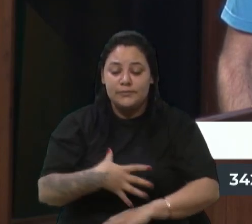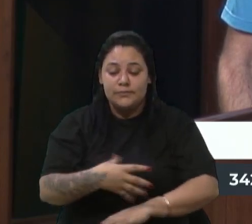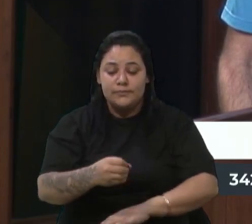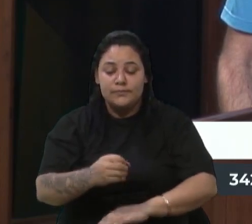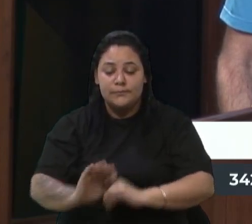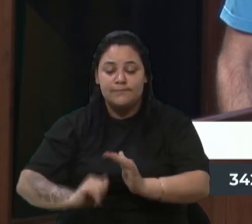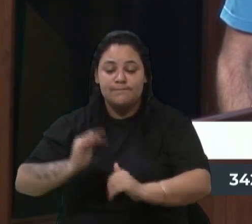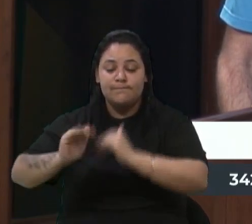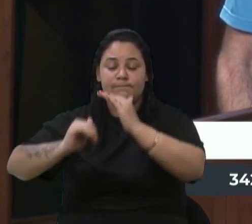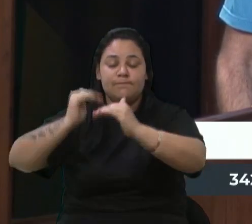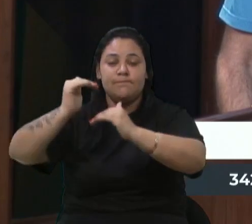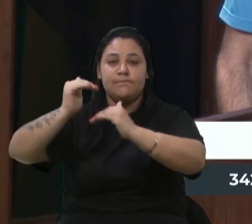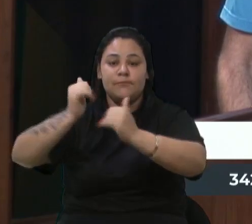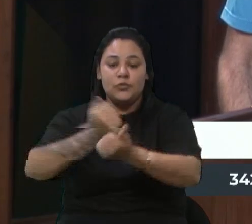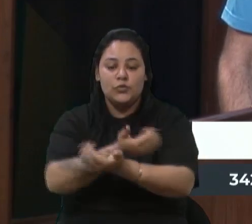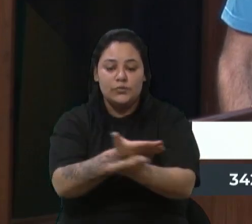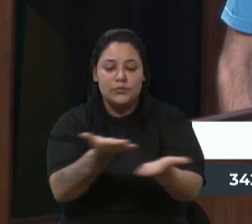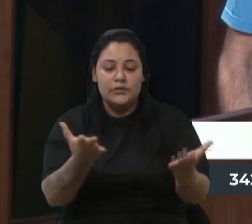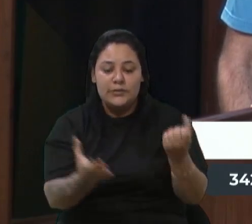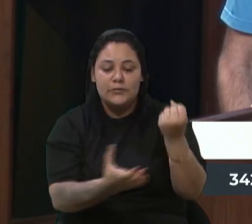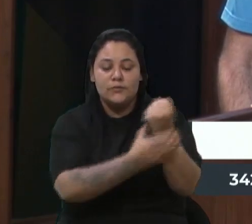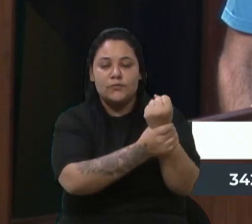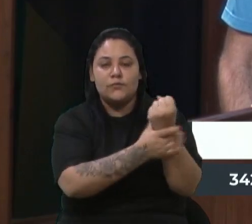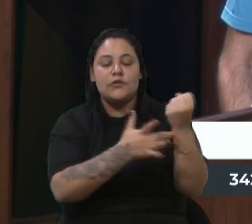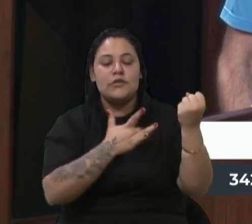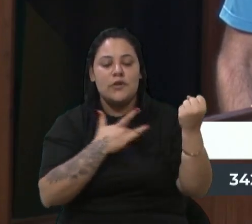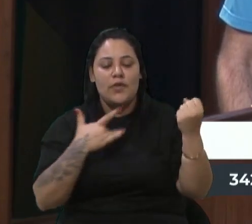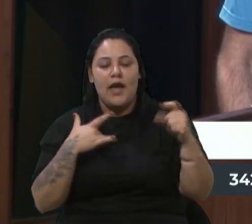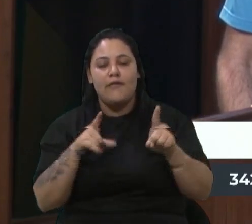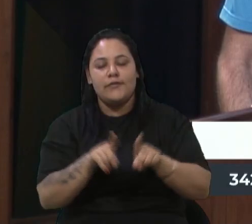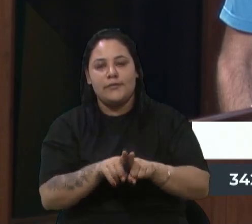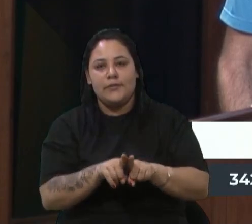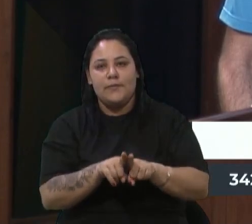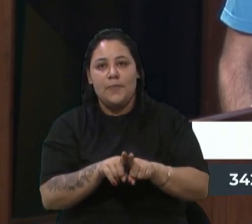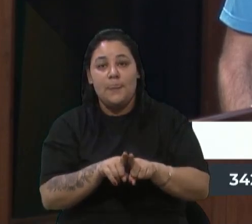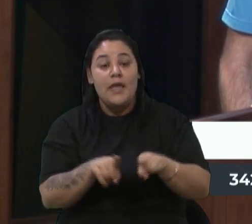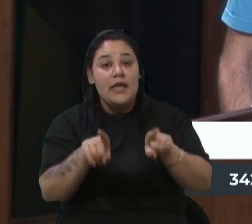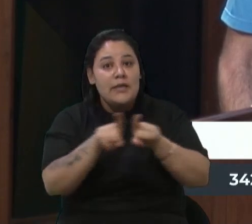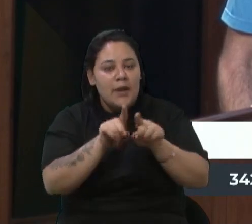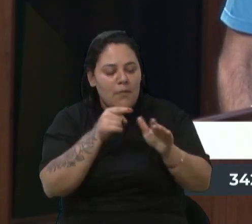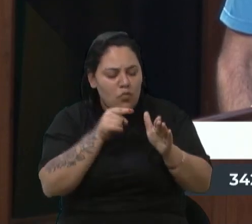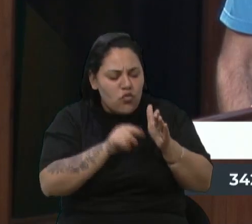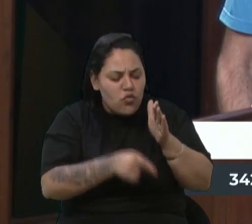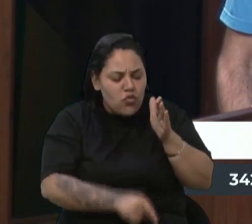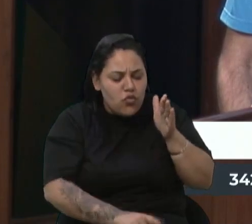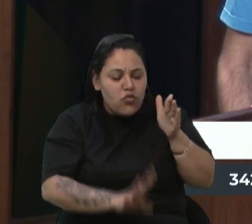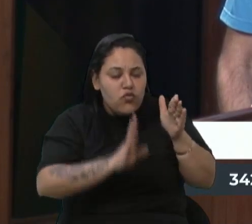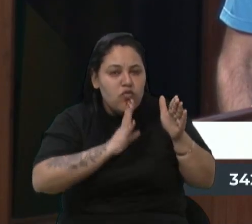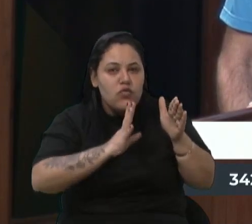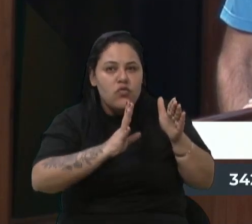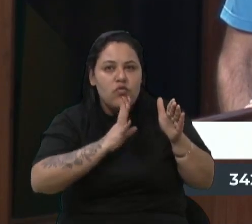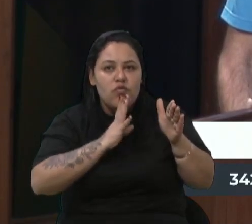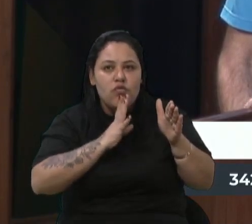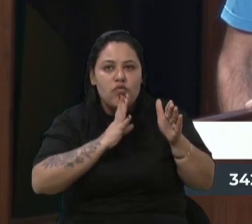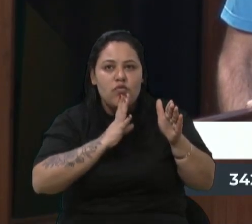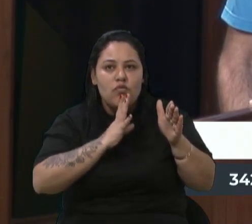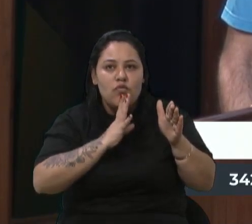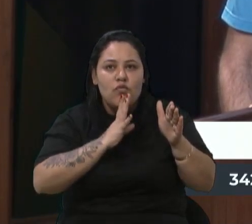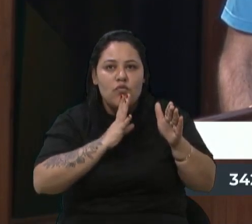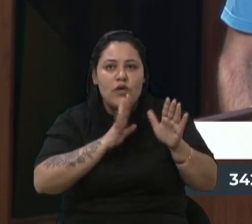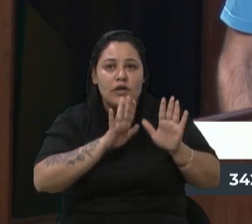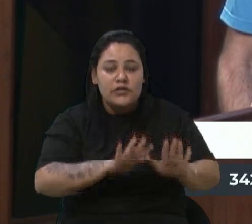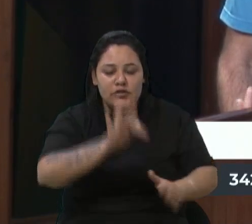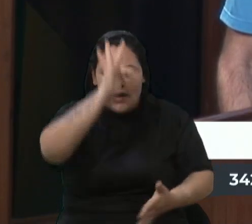seguro, sereno e sadio. E também aprofundando e fortalecendo a nossa fé através